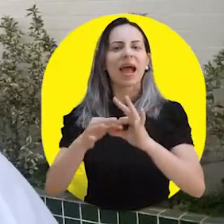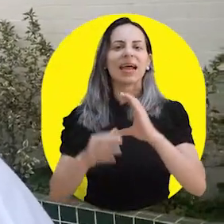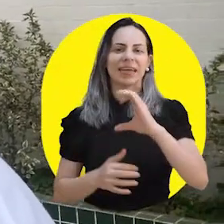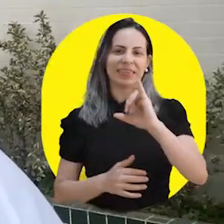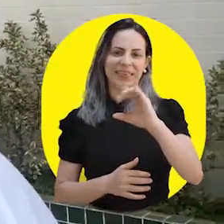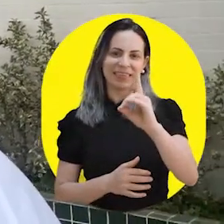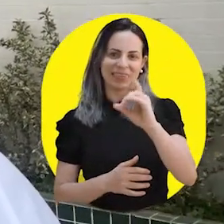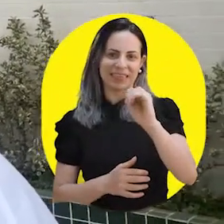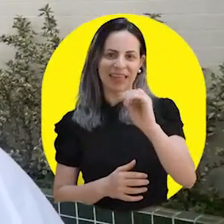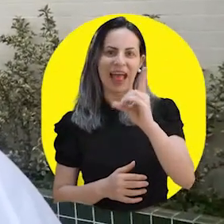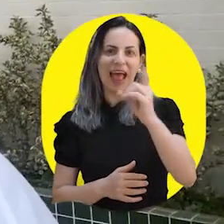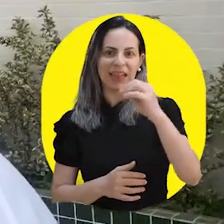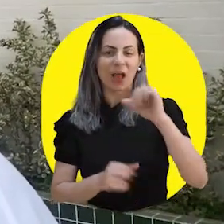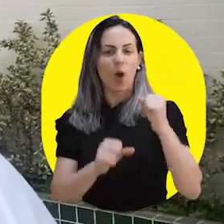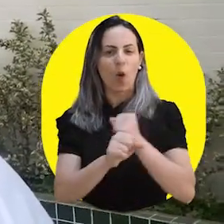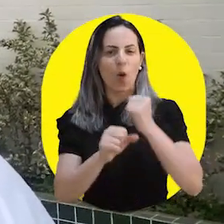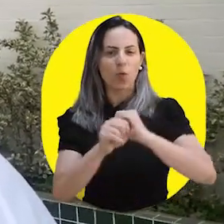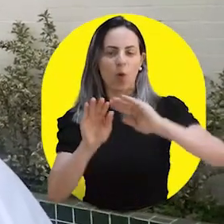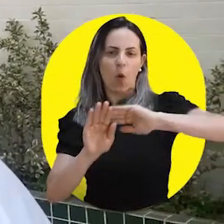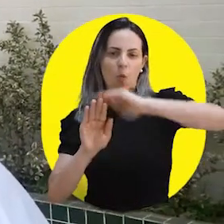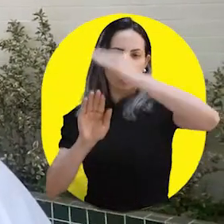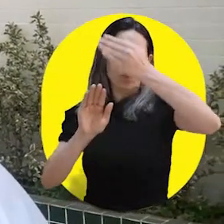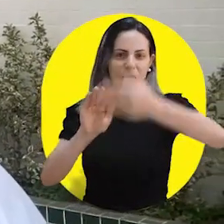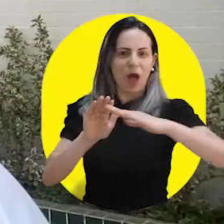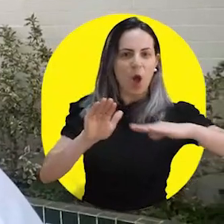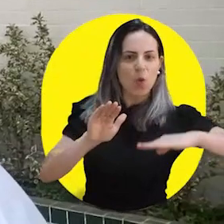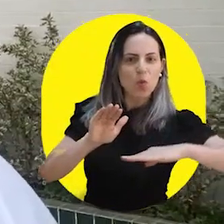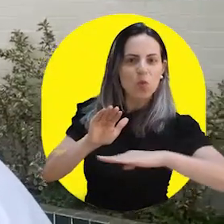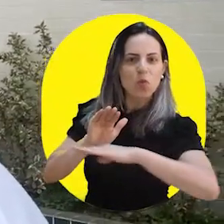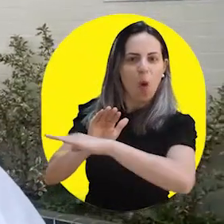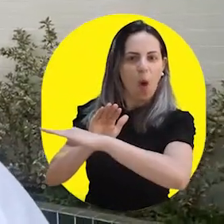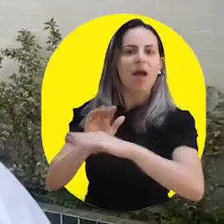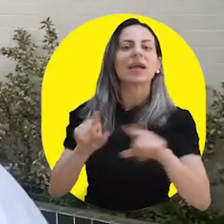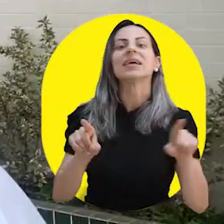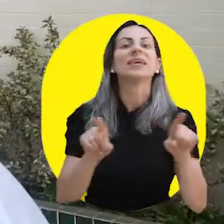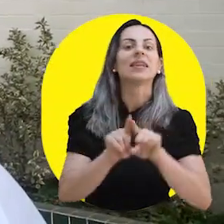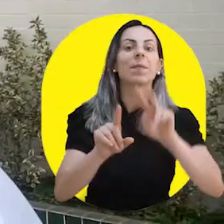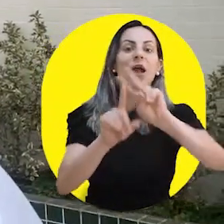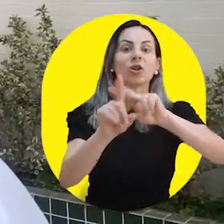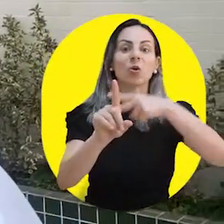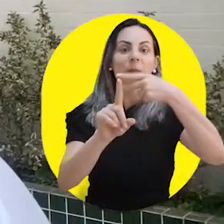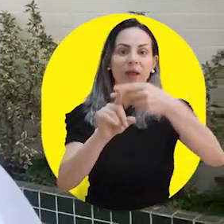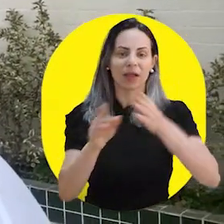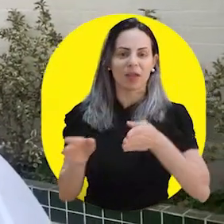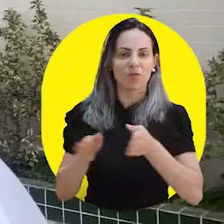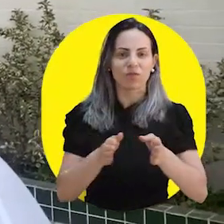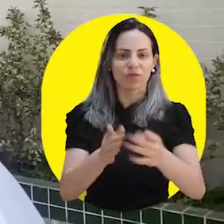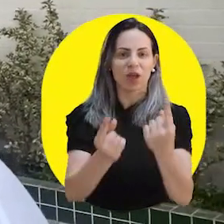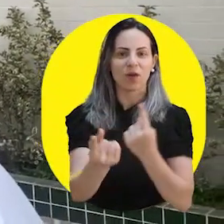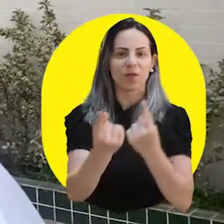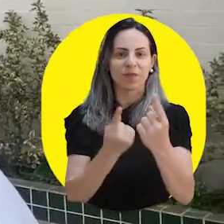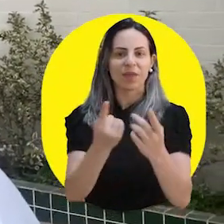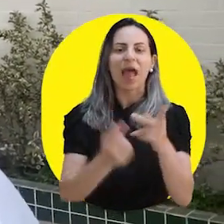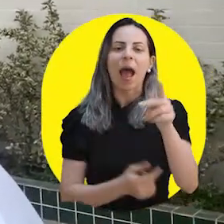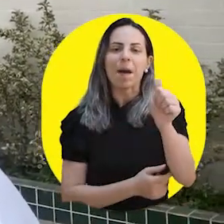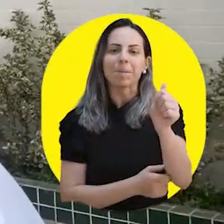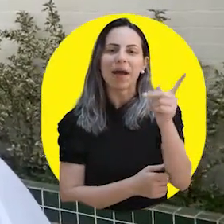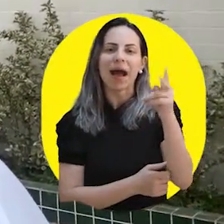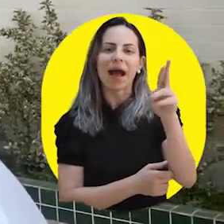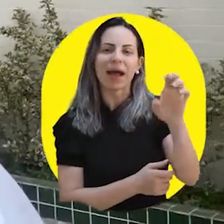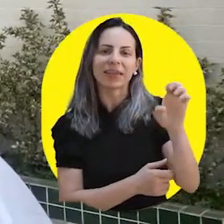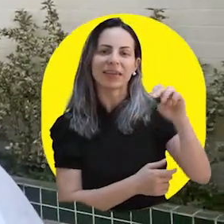Cidadão ao sistema rodoviário por meio de passagem subterrânea e buscaremos a duplicação da Padre Manuel da